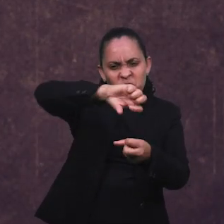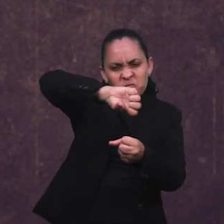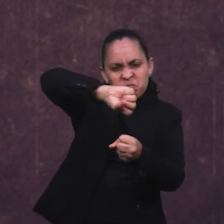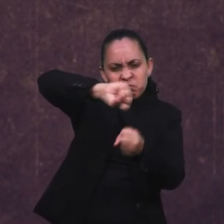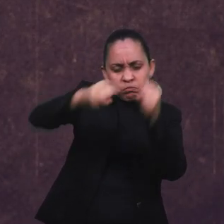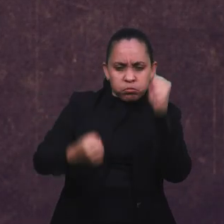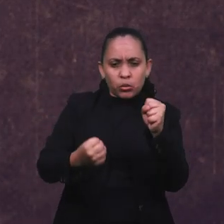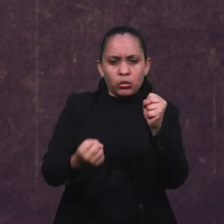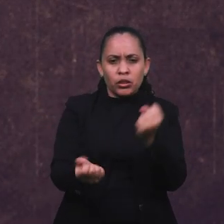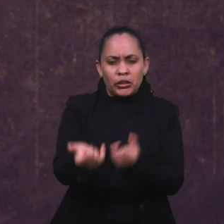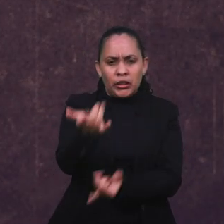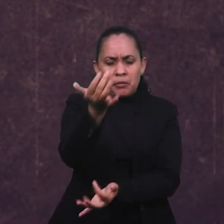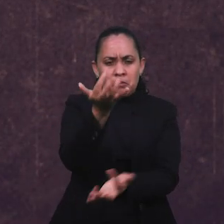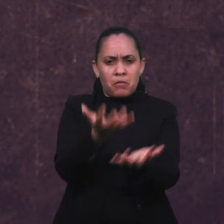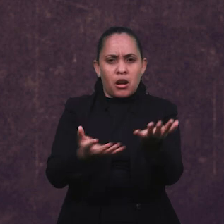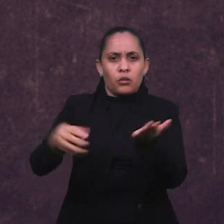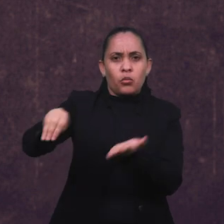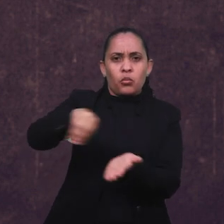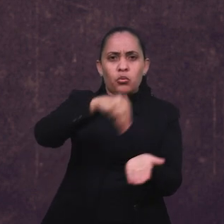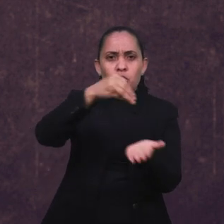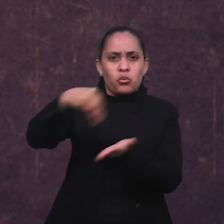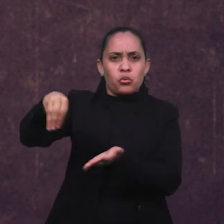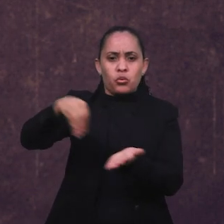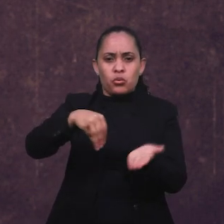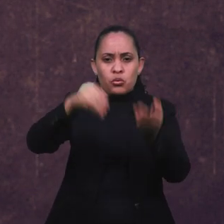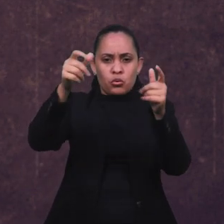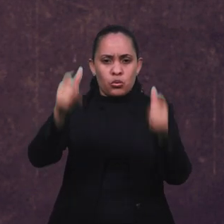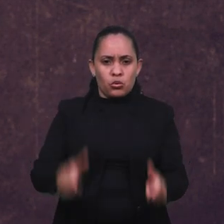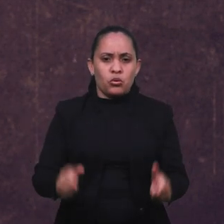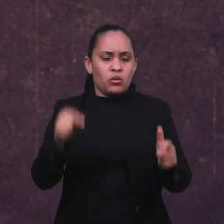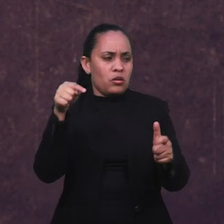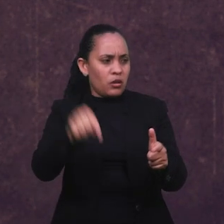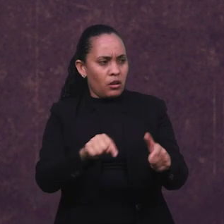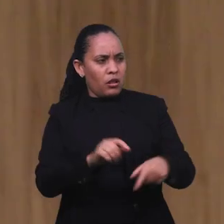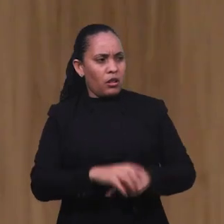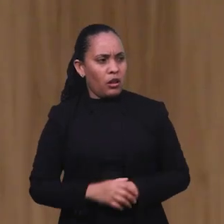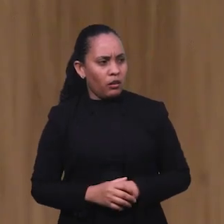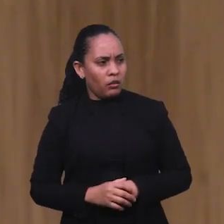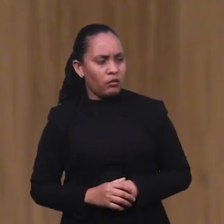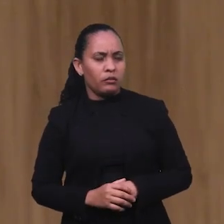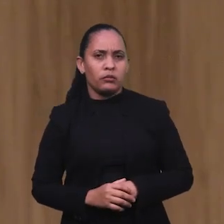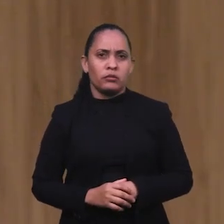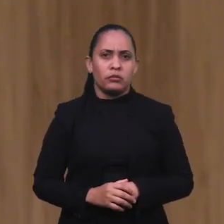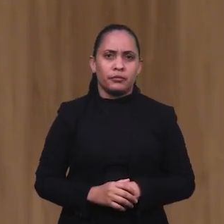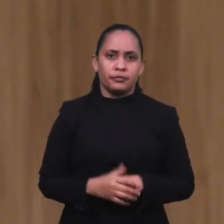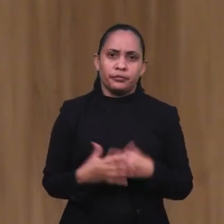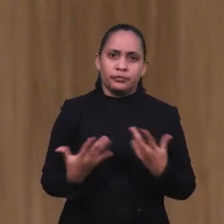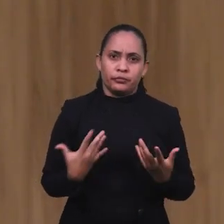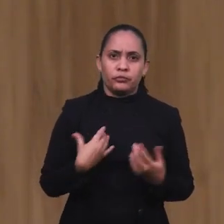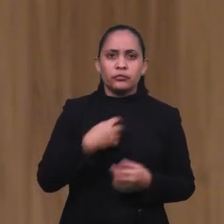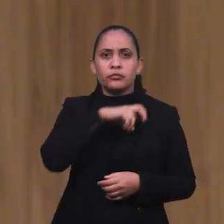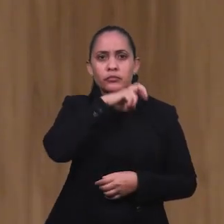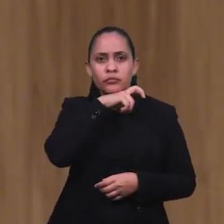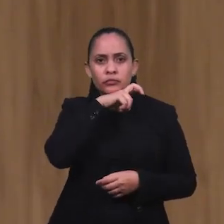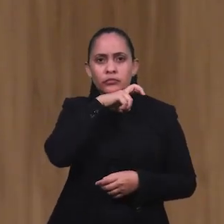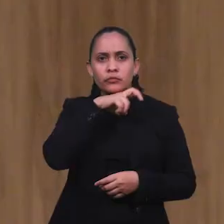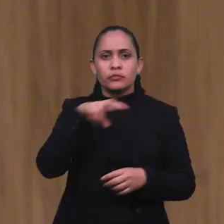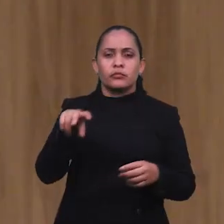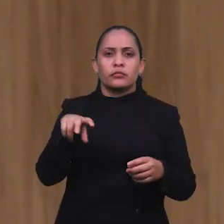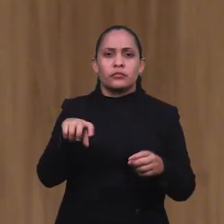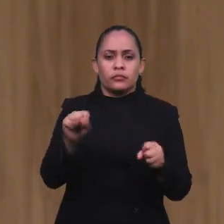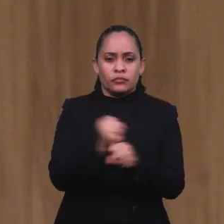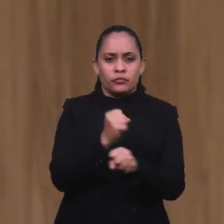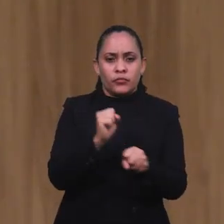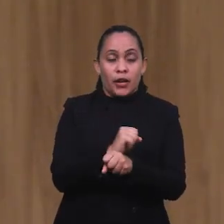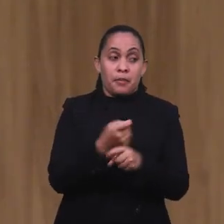de Israel lhe queimavam incenso, lhe chamaram Neustã, ou seja, a serpente ali foi levantada por orientação de Deus,